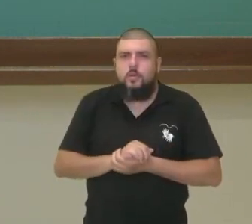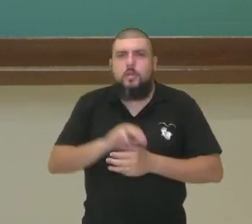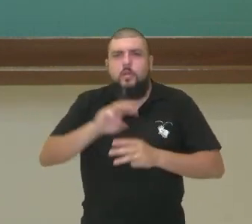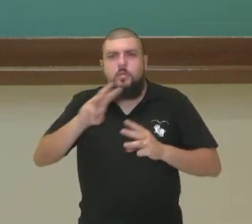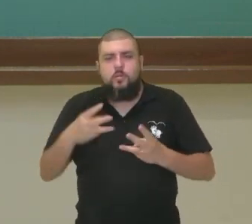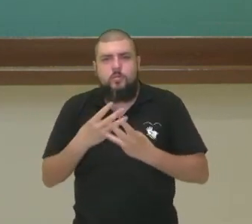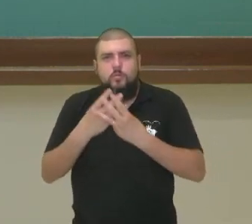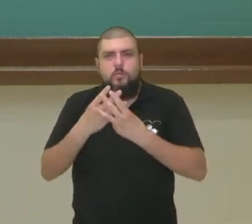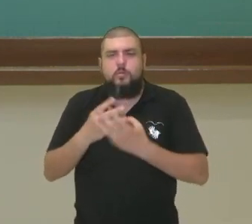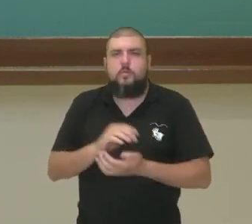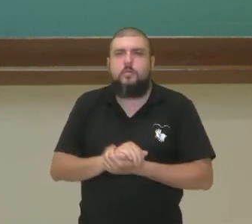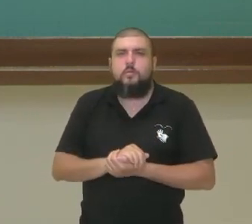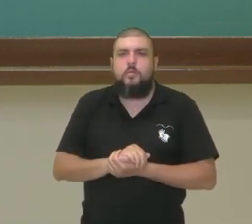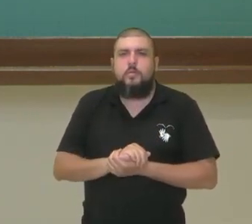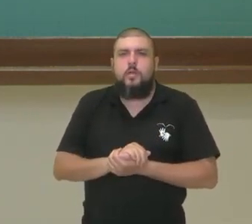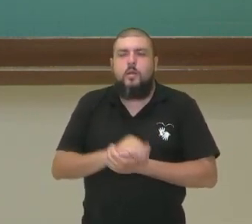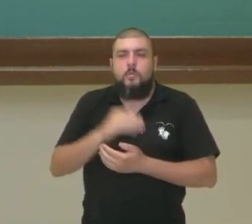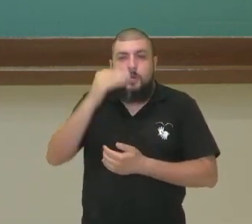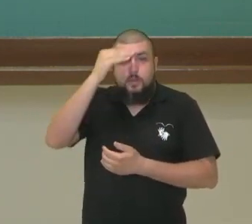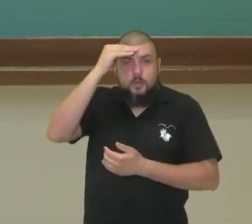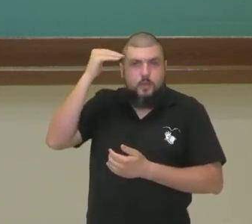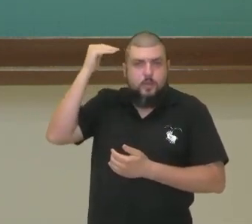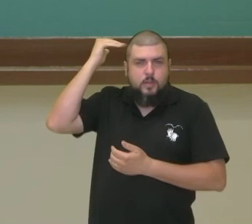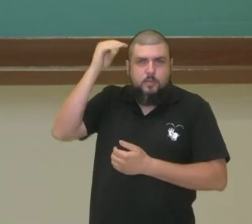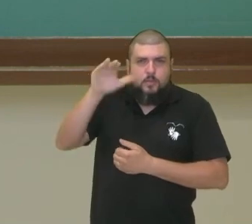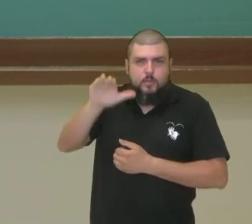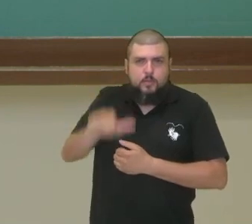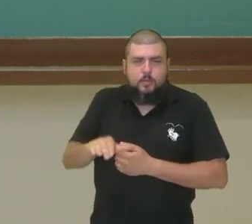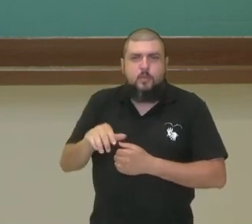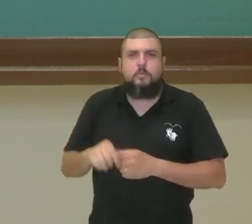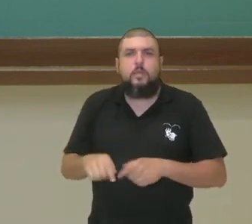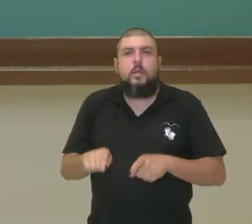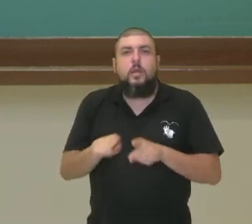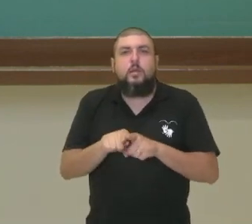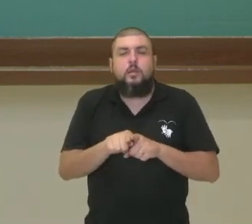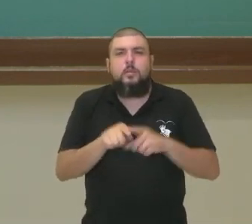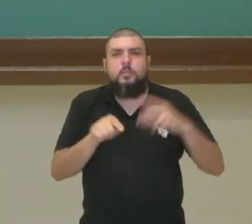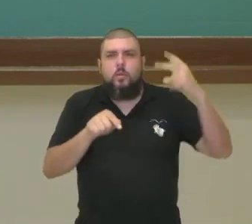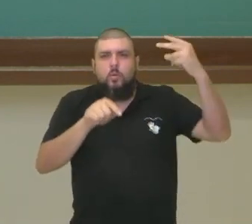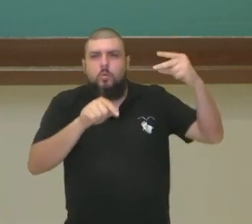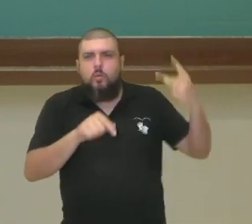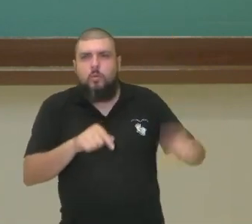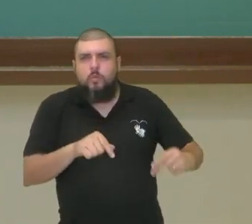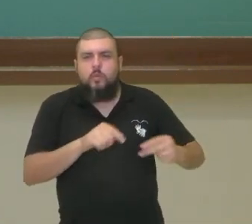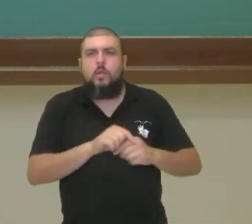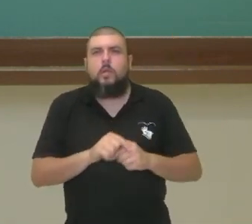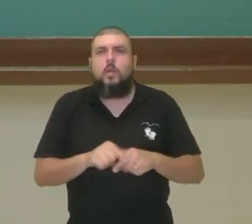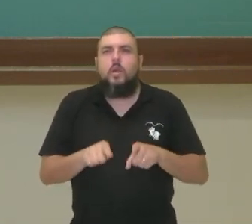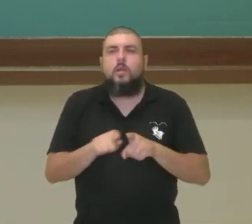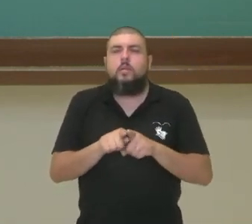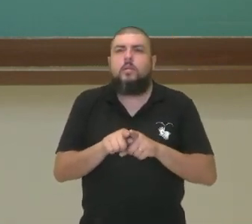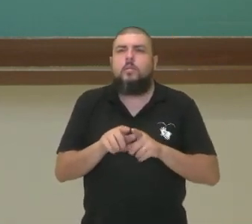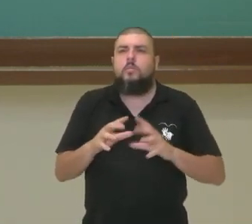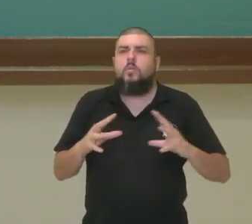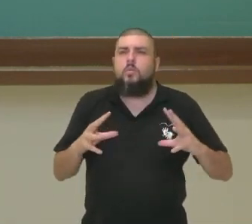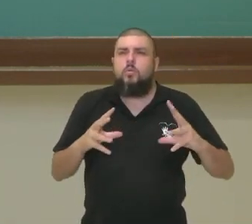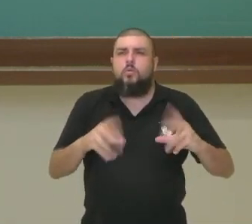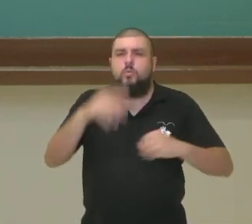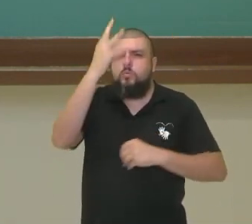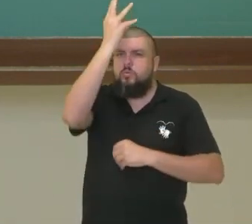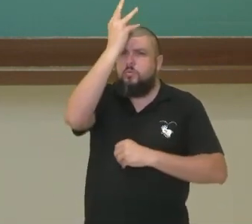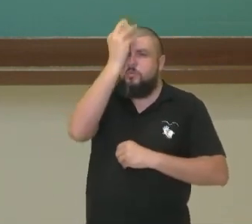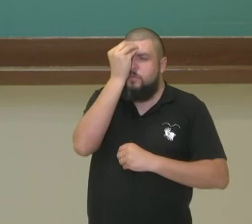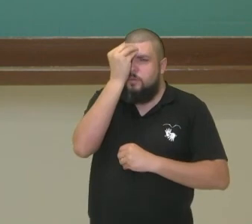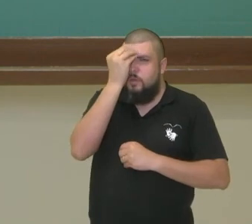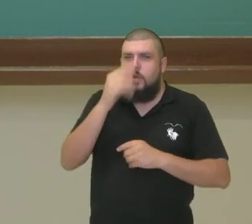judeus, Axé para quem é de candomblé, Saravá para os umbandistas, assim seja para os espíritas,